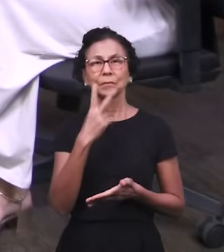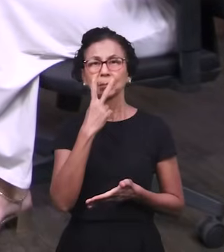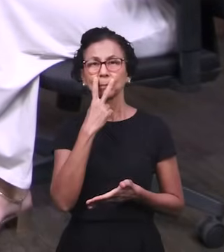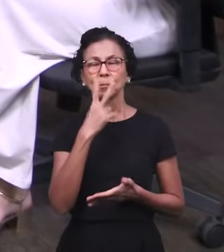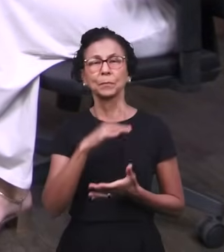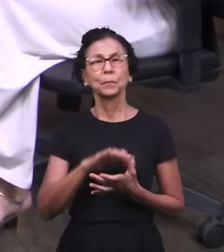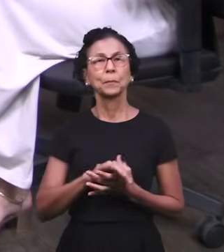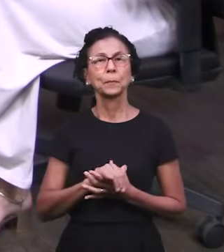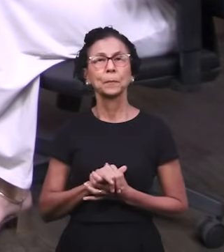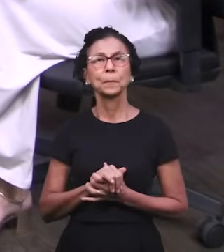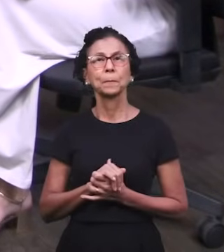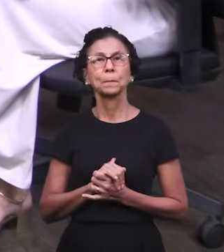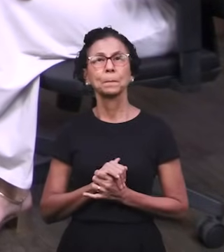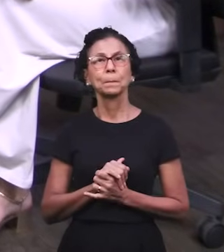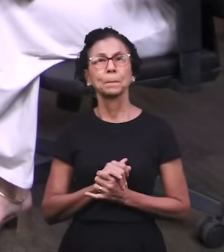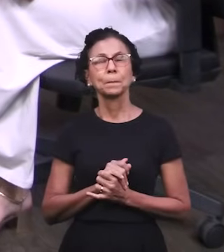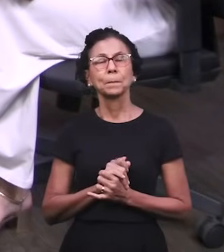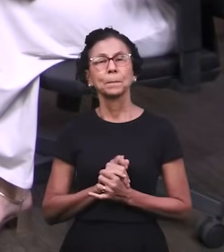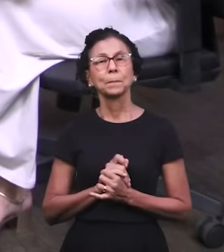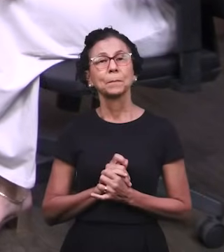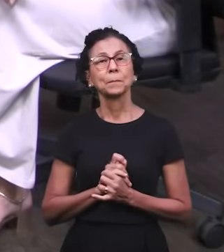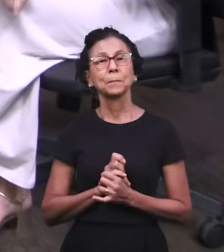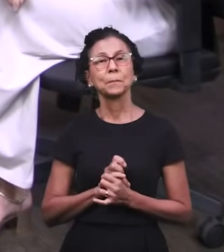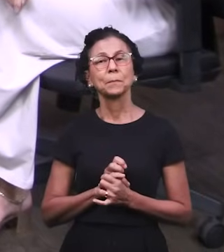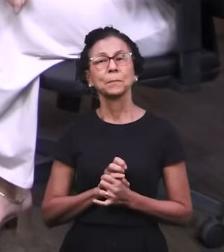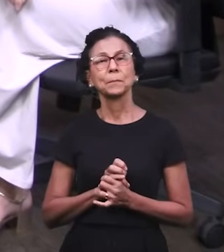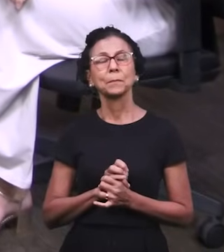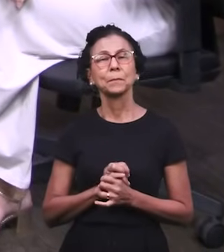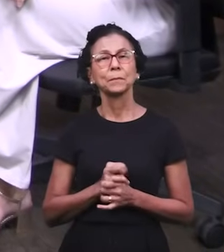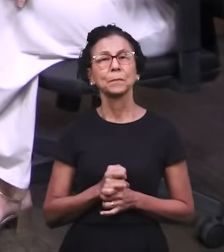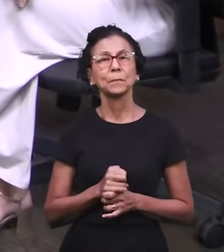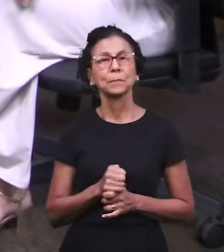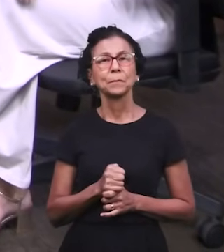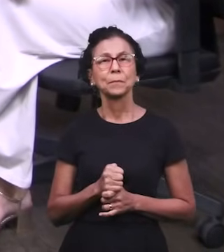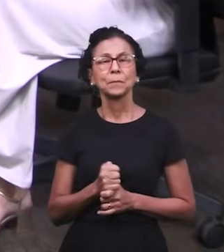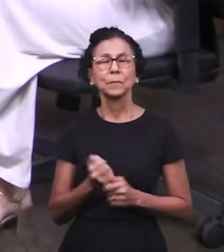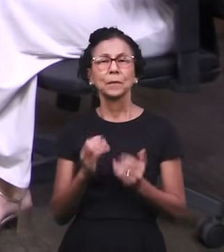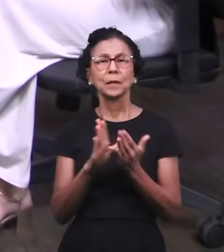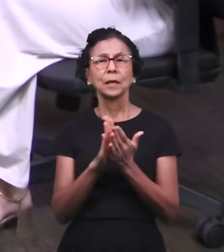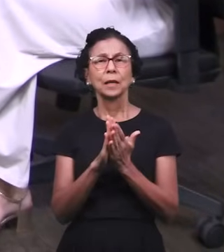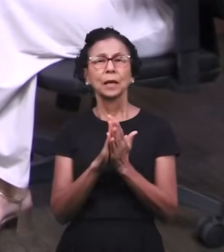Bem, nós já dissemos aqui, né? O Natal não foi um